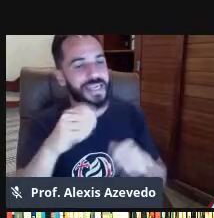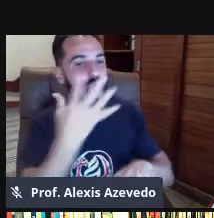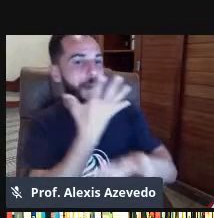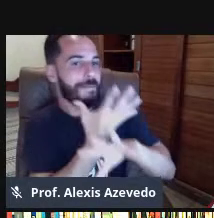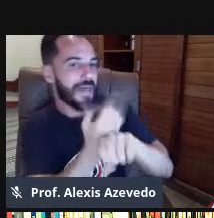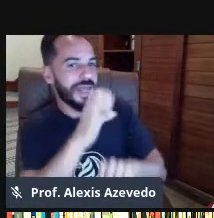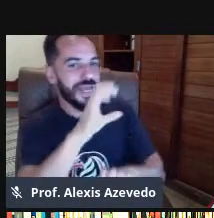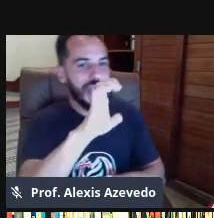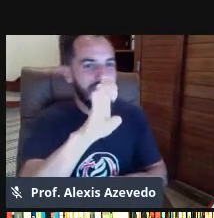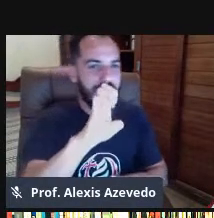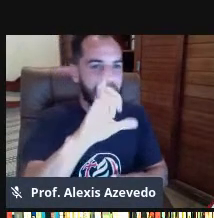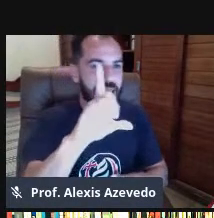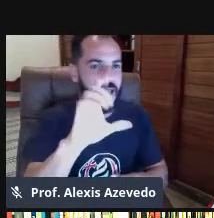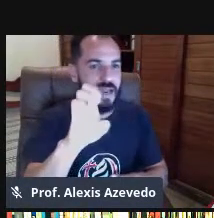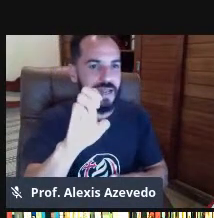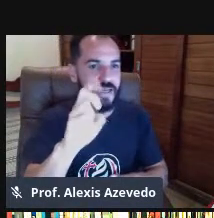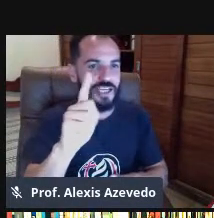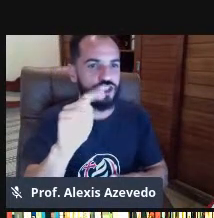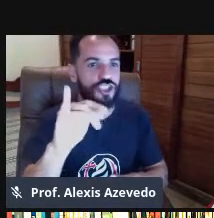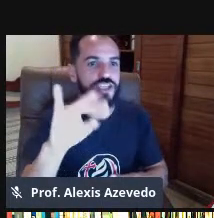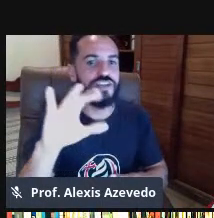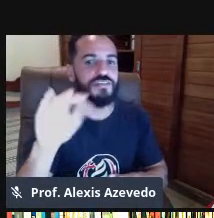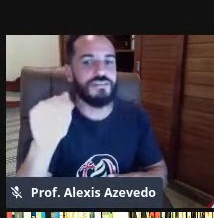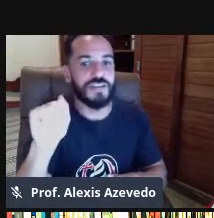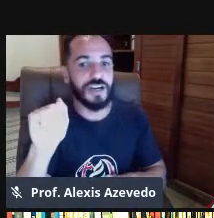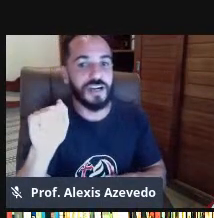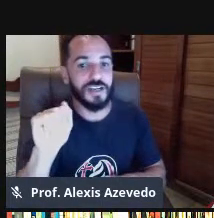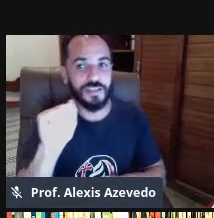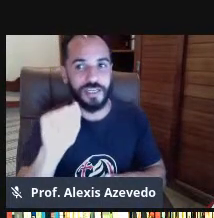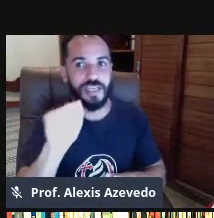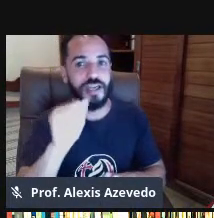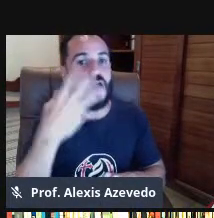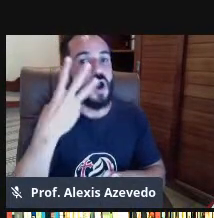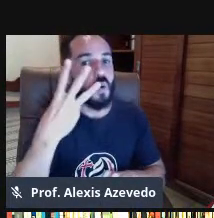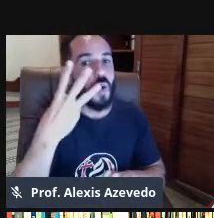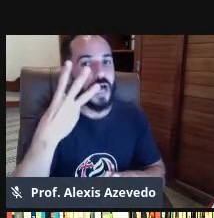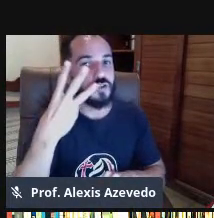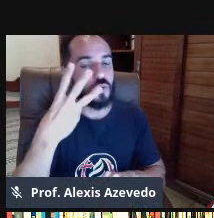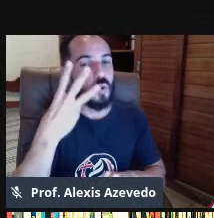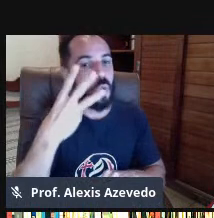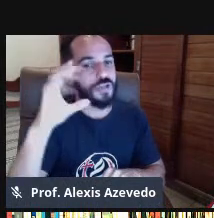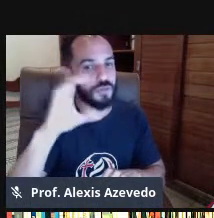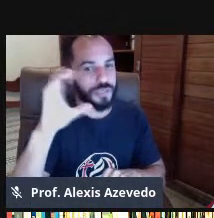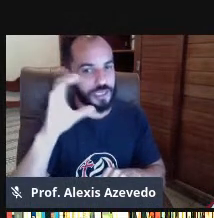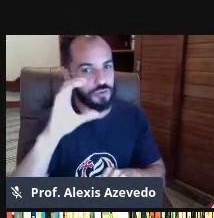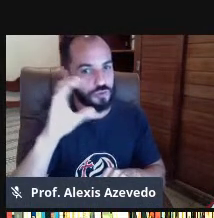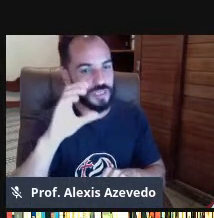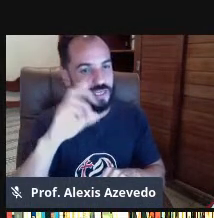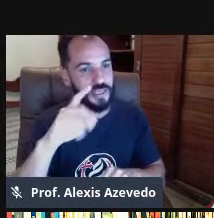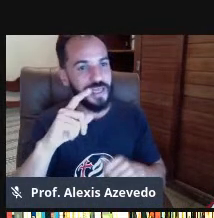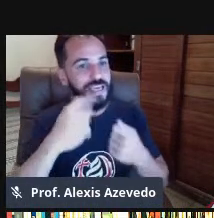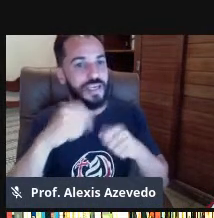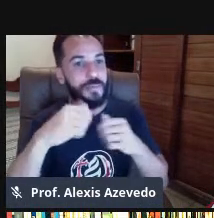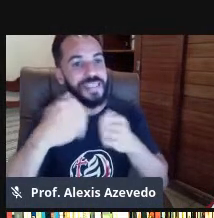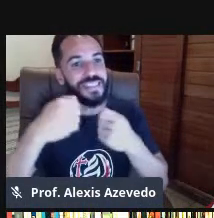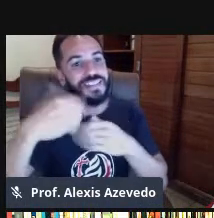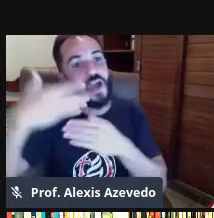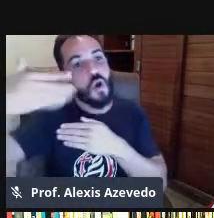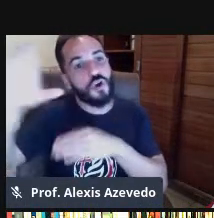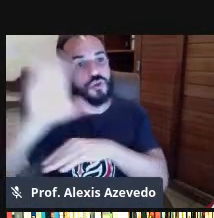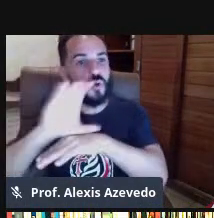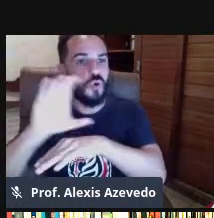deve fazer em outro curso, né, e uma disciplina que não tenha na sua carga horária do seu curso de origem, tá?